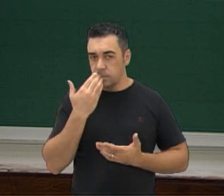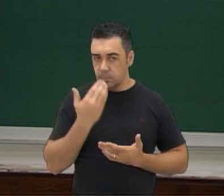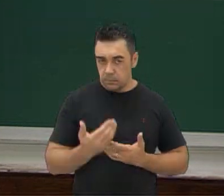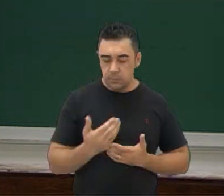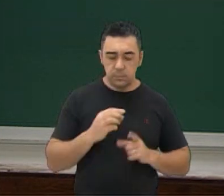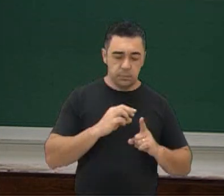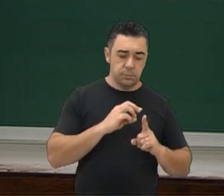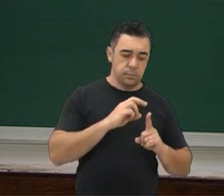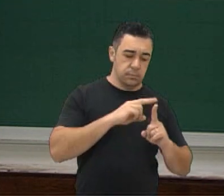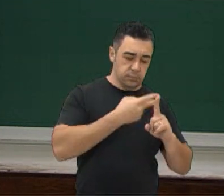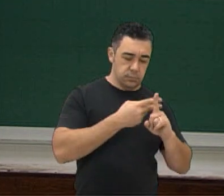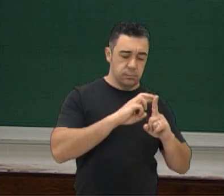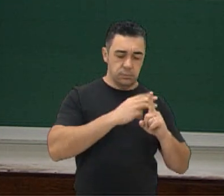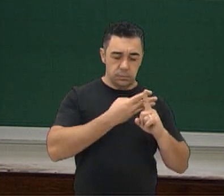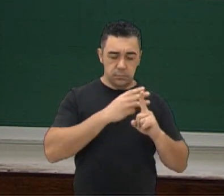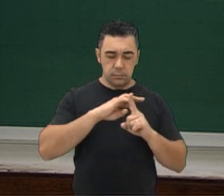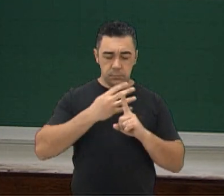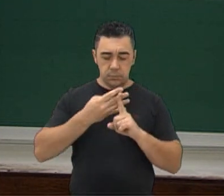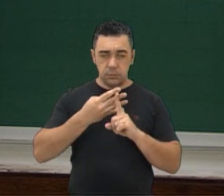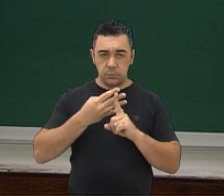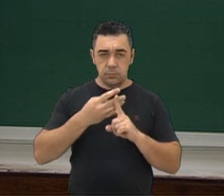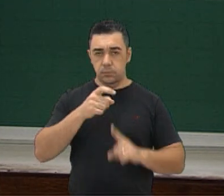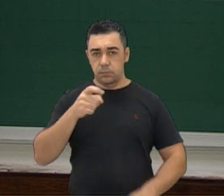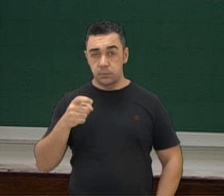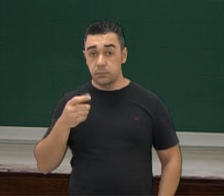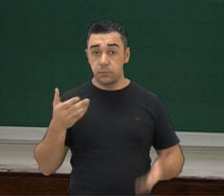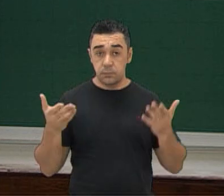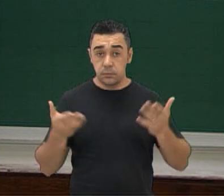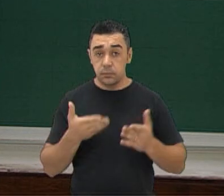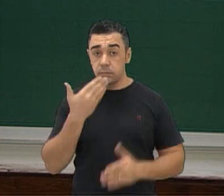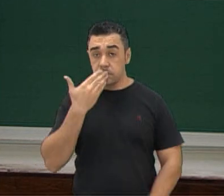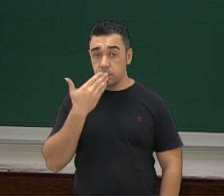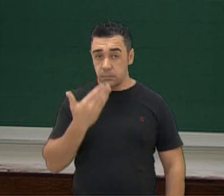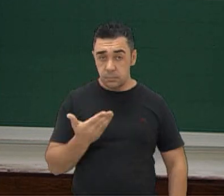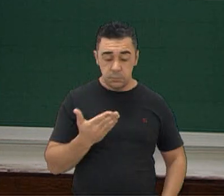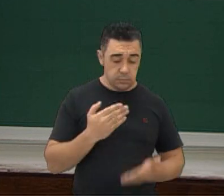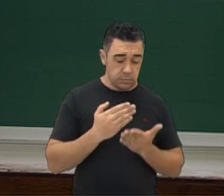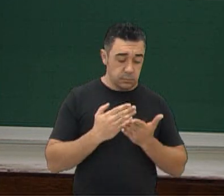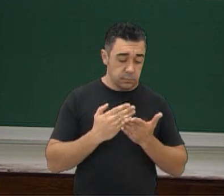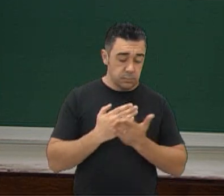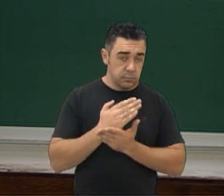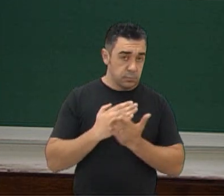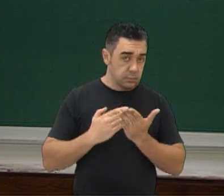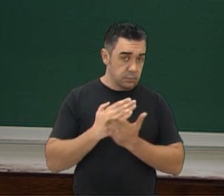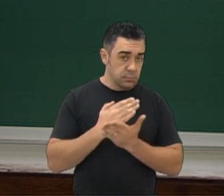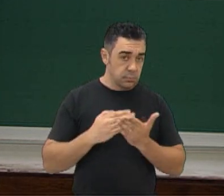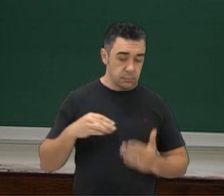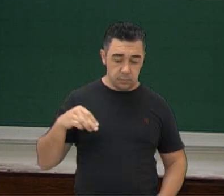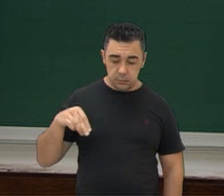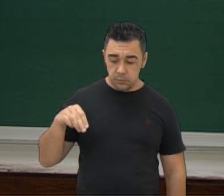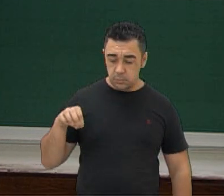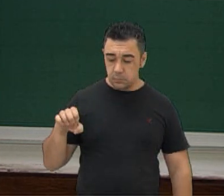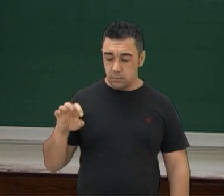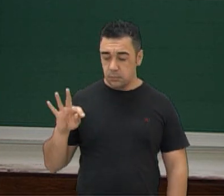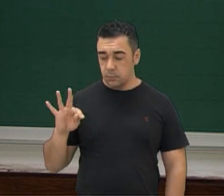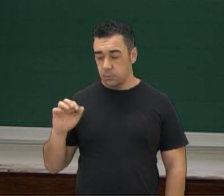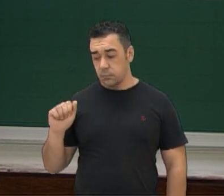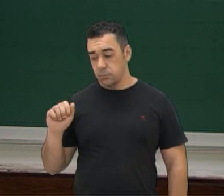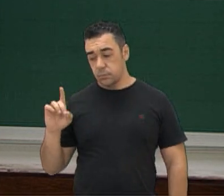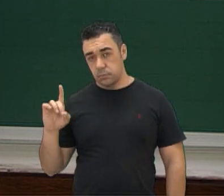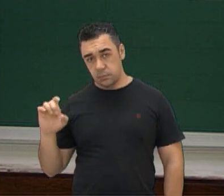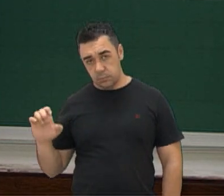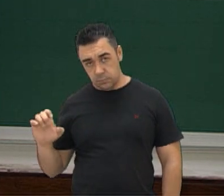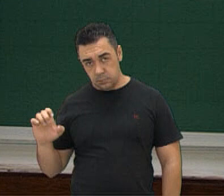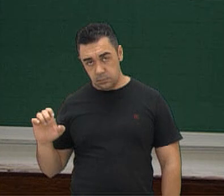o triplo, o quádruplo, era só o valor. Agora, nesse exercício, ele começa a usar a fração. Veja, a